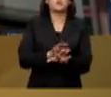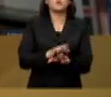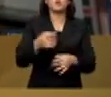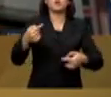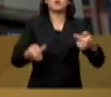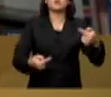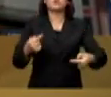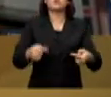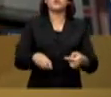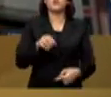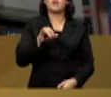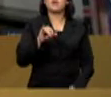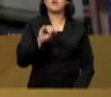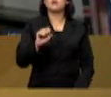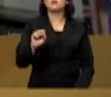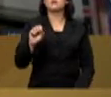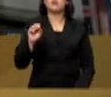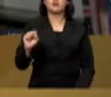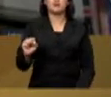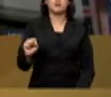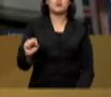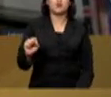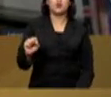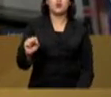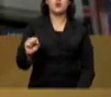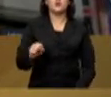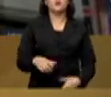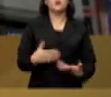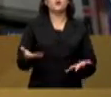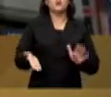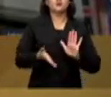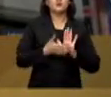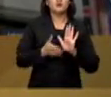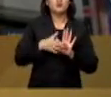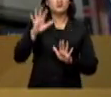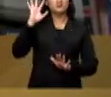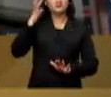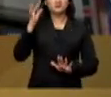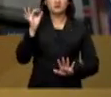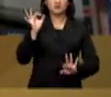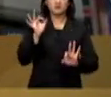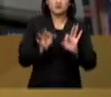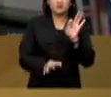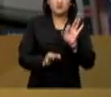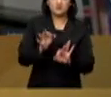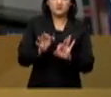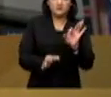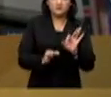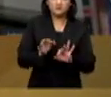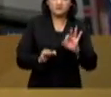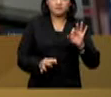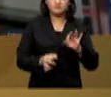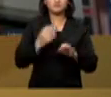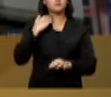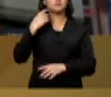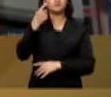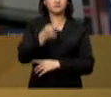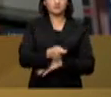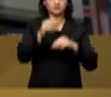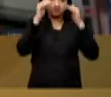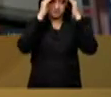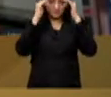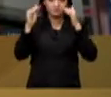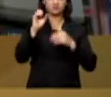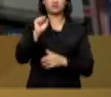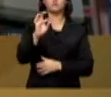ISS sobre os softwares. Solução proposta: julgamento da ação à luz da orientação da corte,